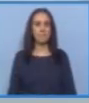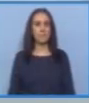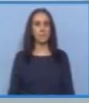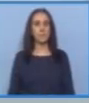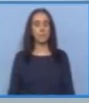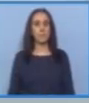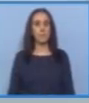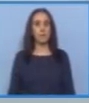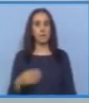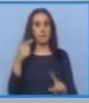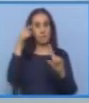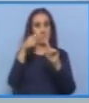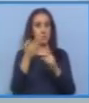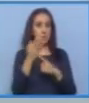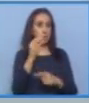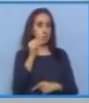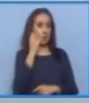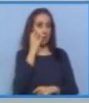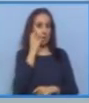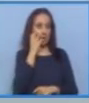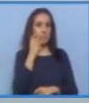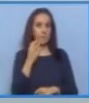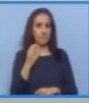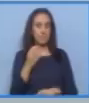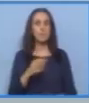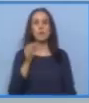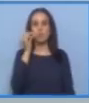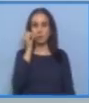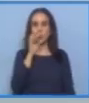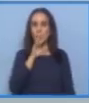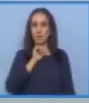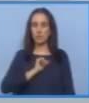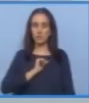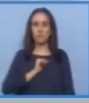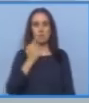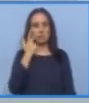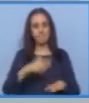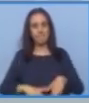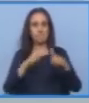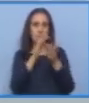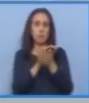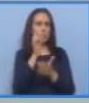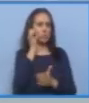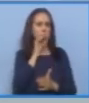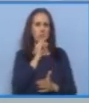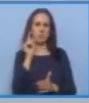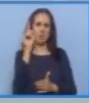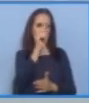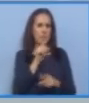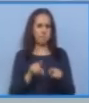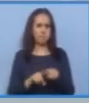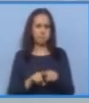Recordando as missões, no caso de Angola, não é? Os meus pais viveram, conheceram-se, casaram-se, como os meus pais, como tantas outras